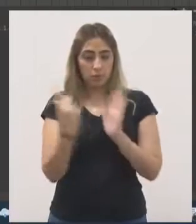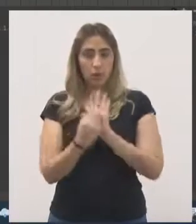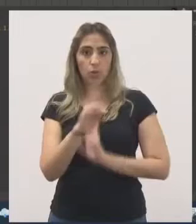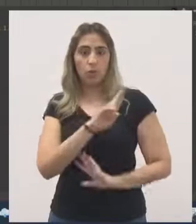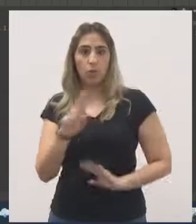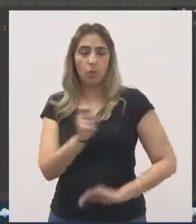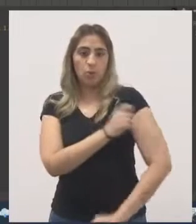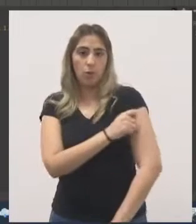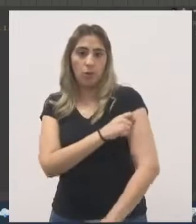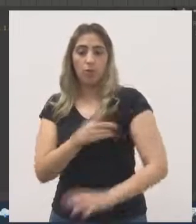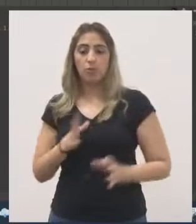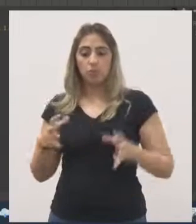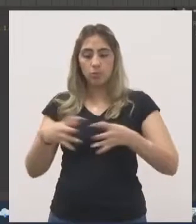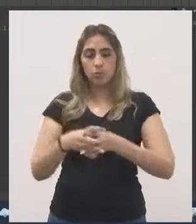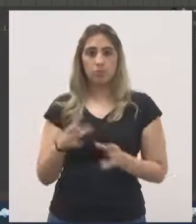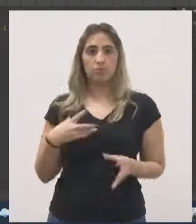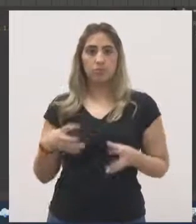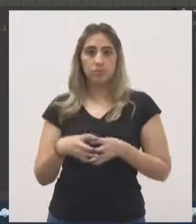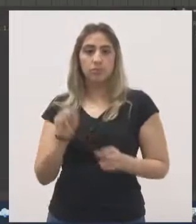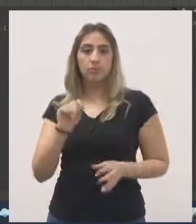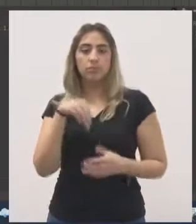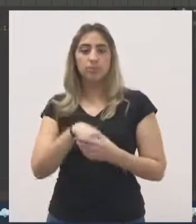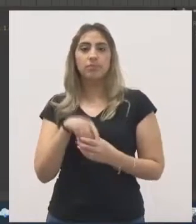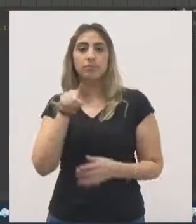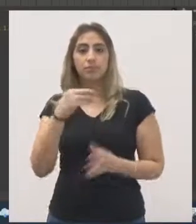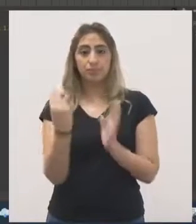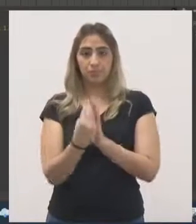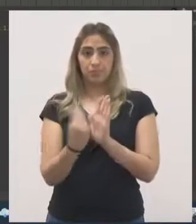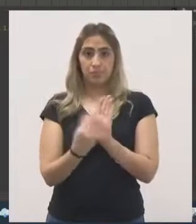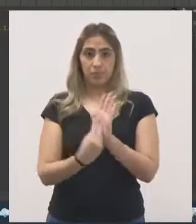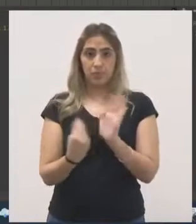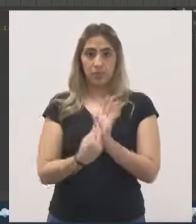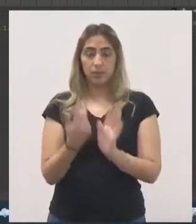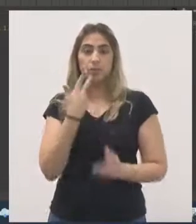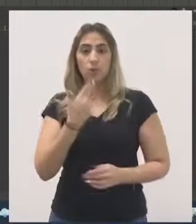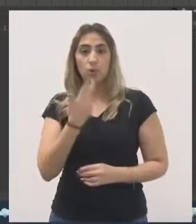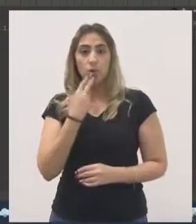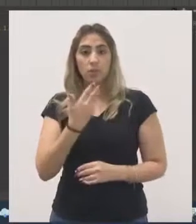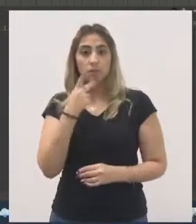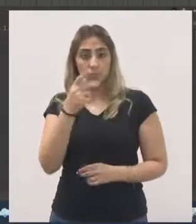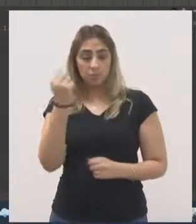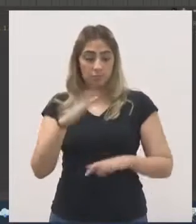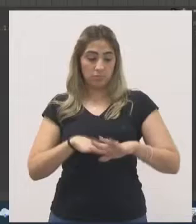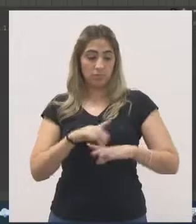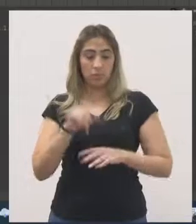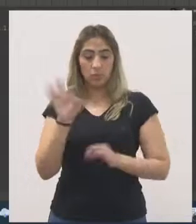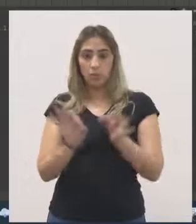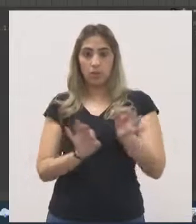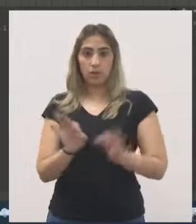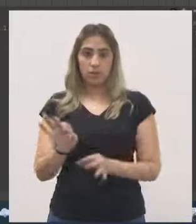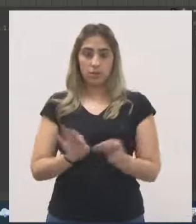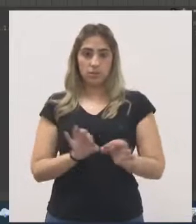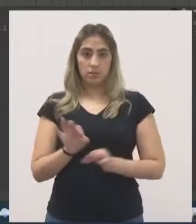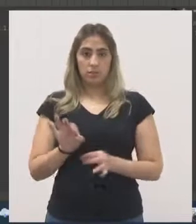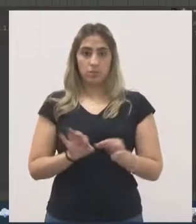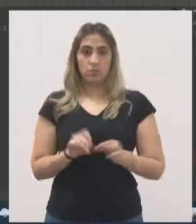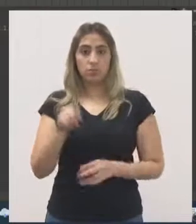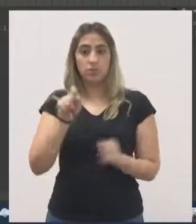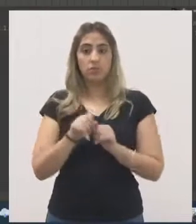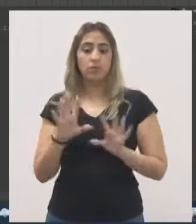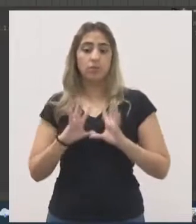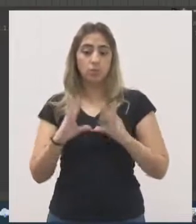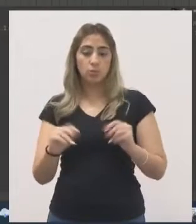aluno, da dupla, do grupo, sei lá, e você vai colocando aí as cores, porque daí você vai fazendo, você vai organizando, porque de repente você faz tudo